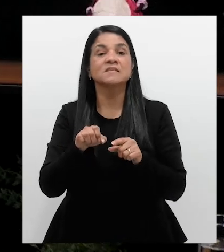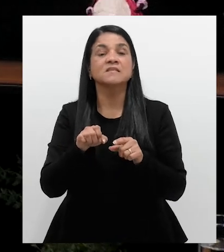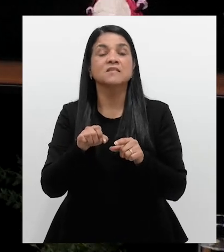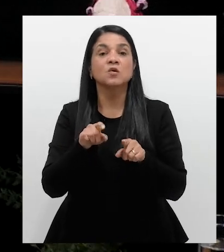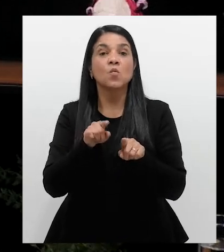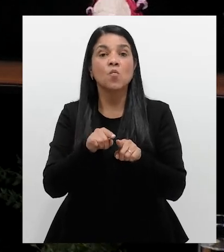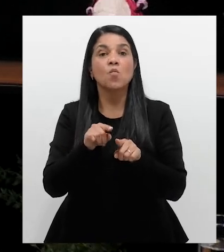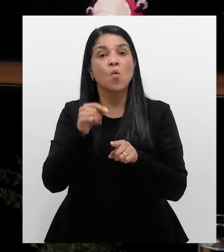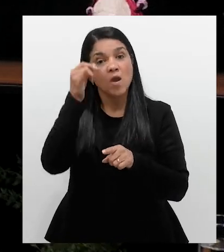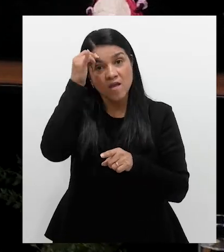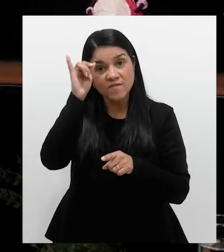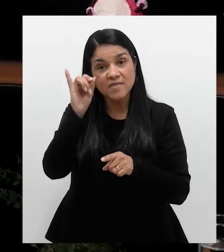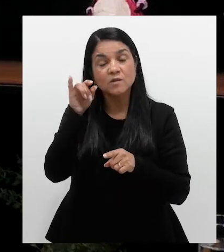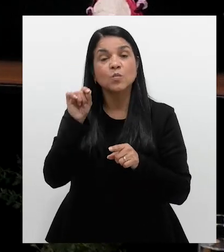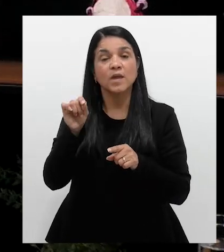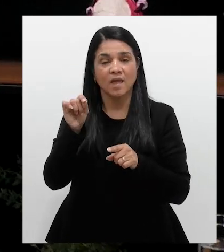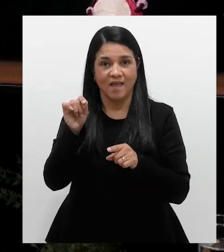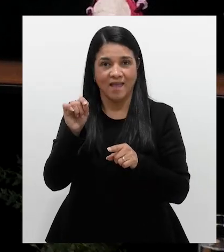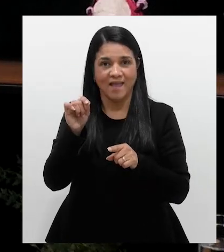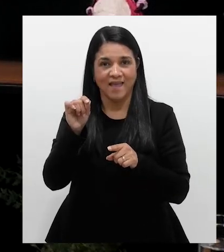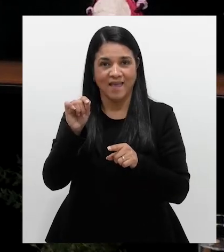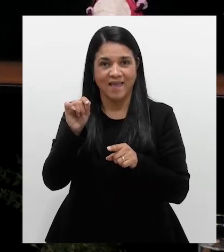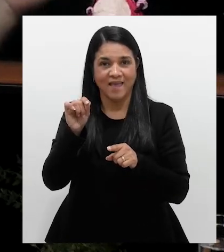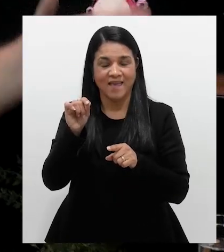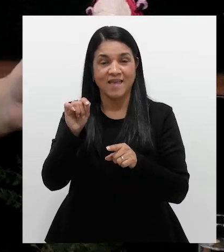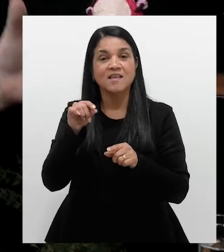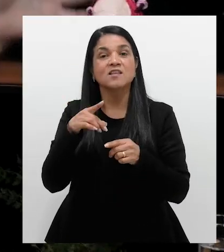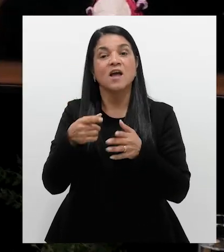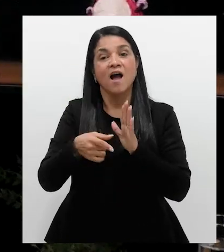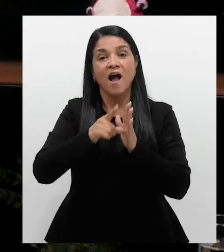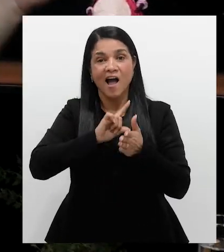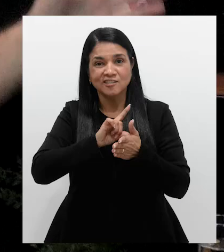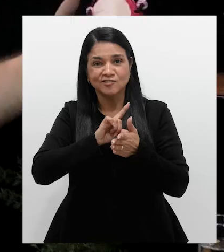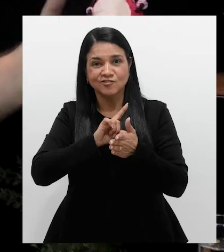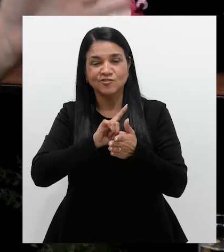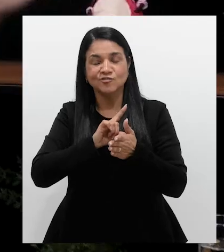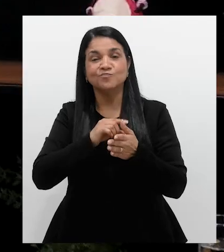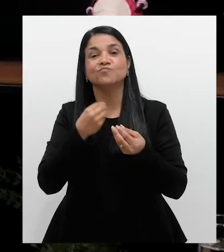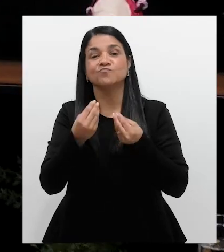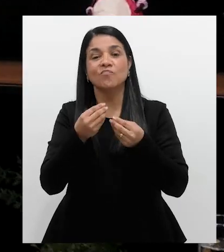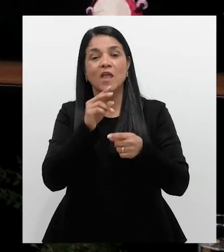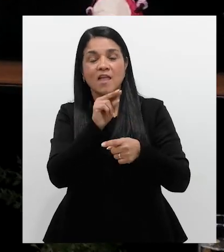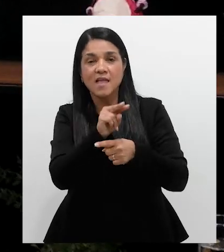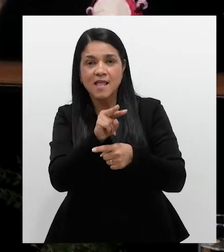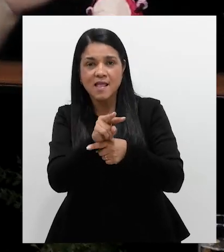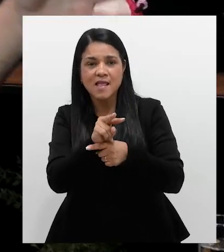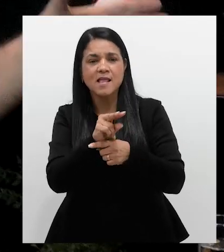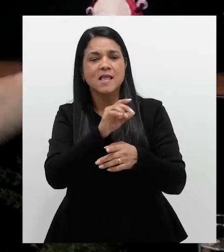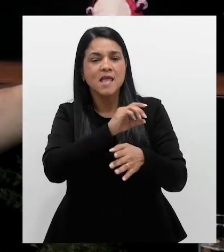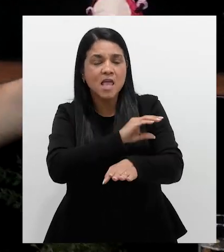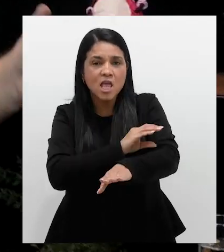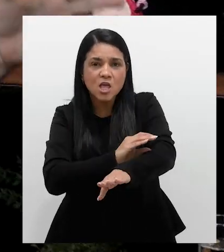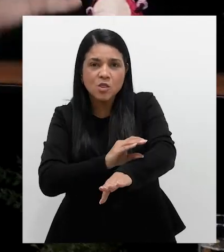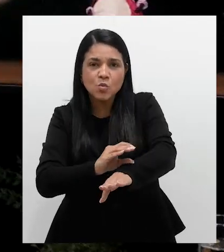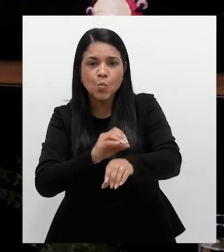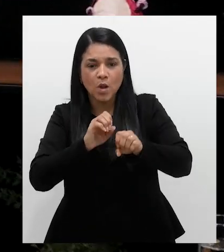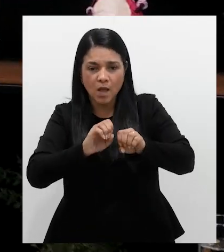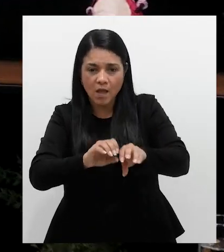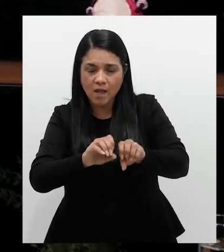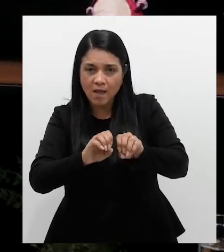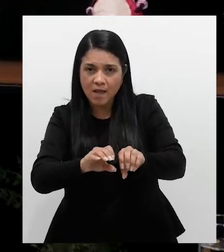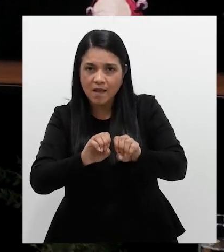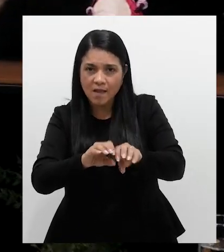exponencialmente como resultado de uma boa prevenção, de uma boa promoção de saúde. Ou seja, quando a gente educa aquela pessoa,